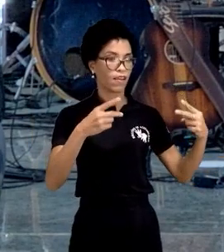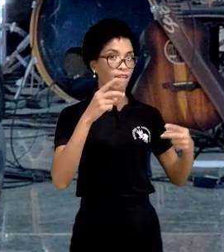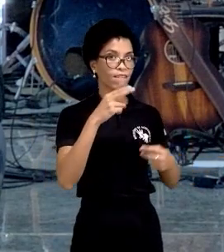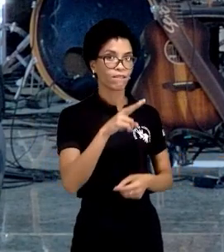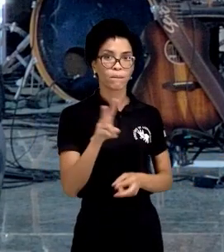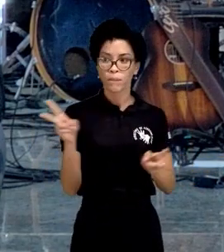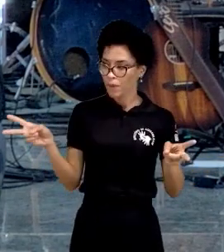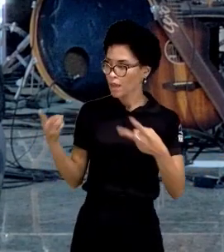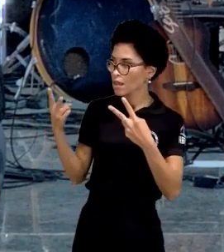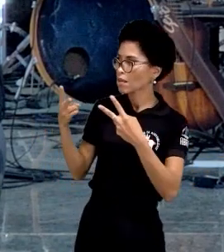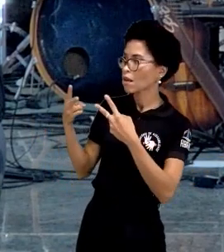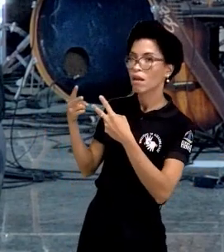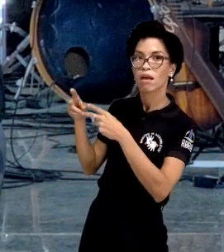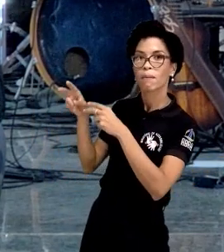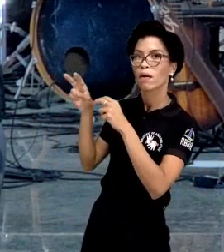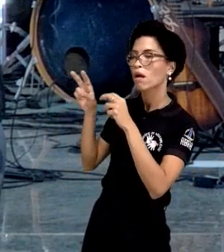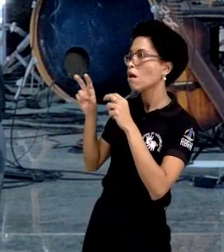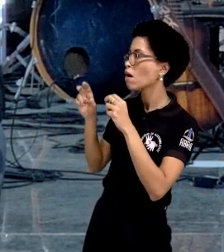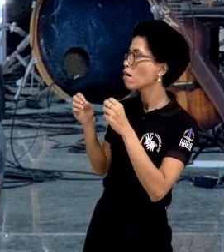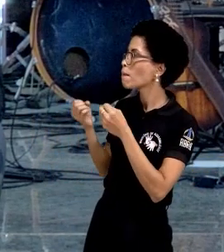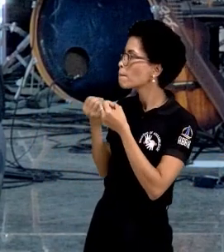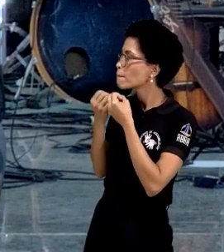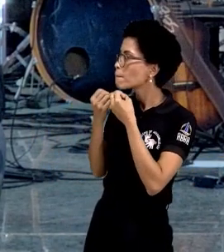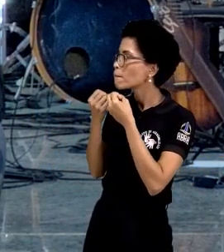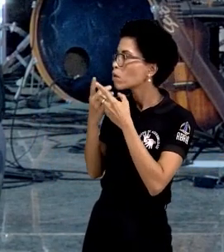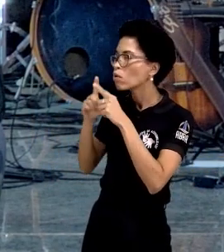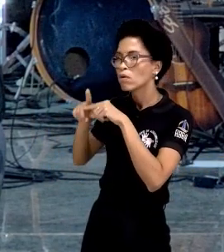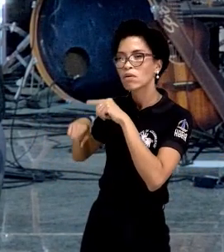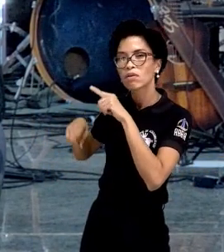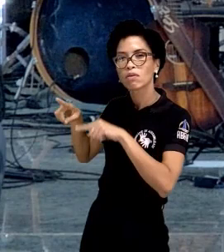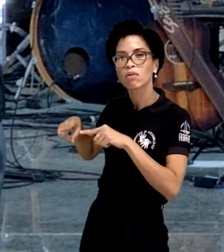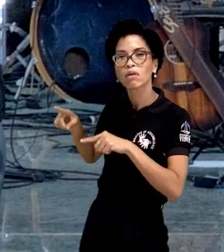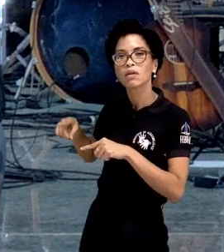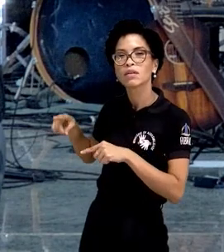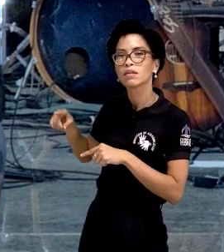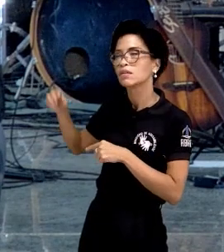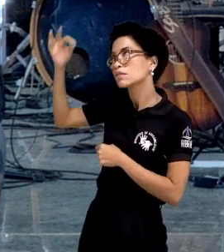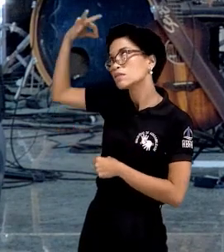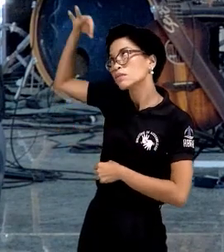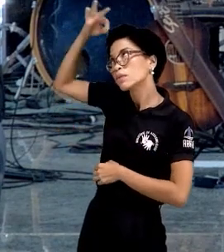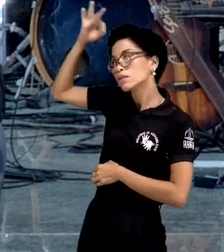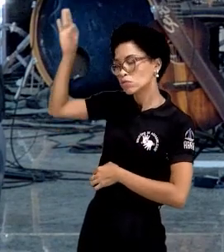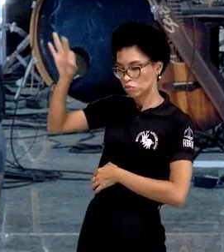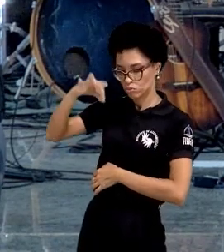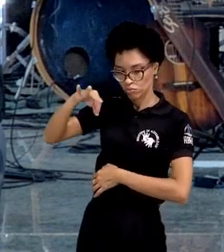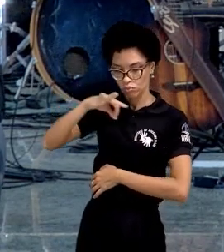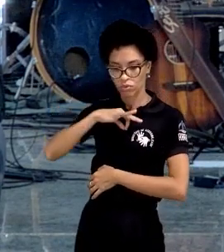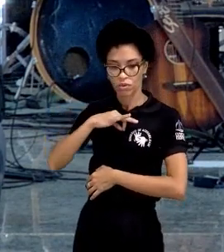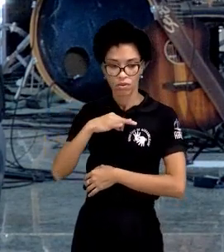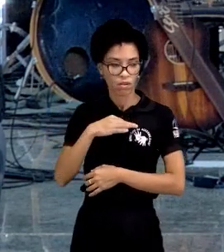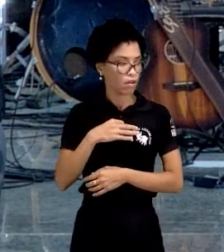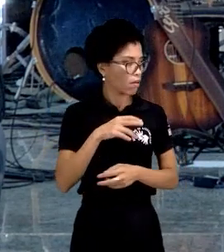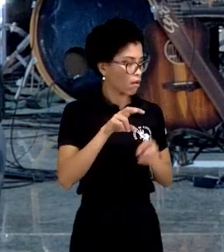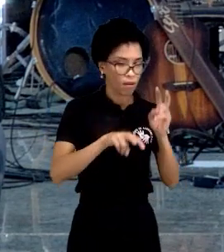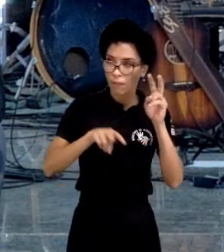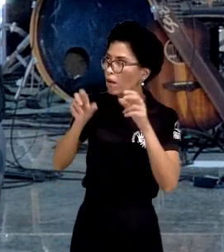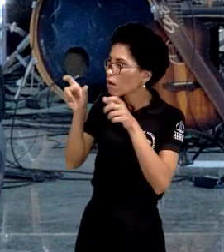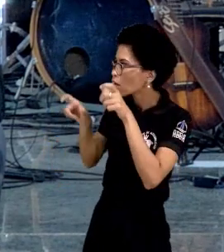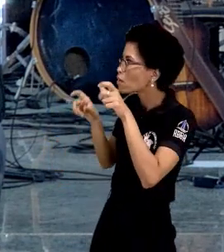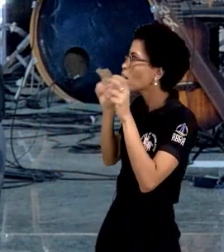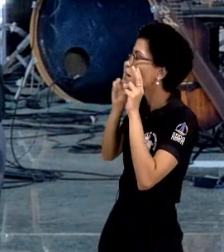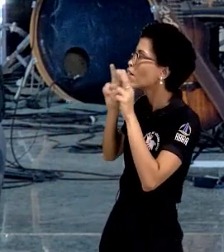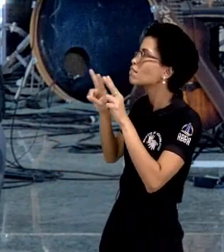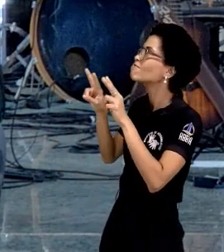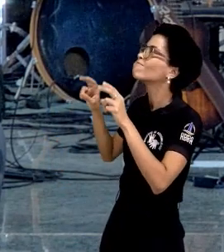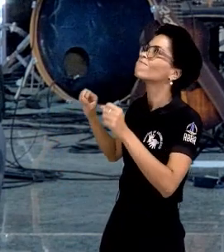vidas. E sabe qual vai ser a reação deles? Eles vão glorificar ao Pai que está nos céus. Amém.